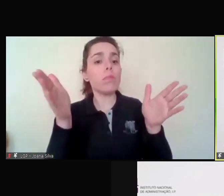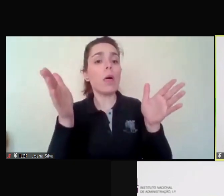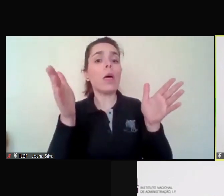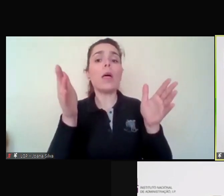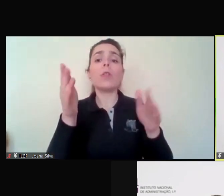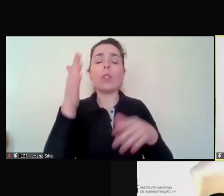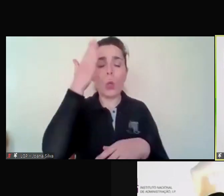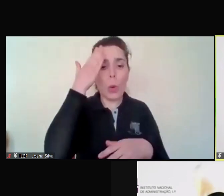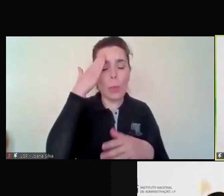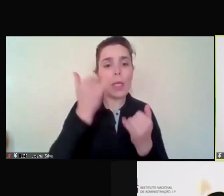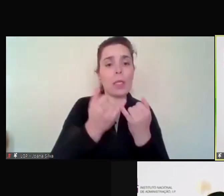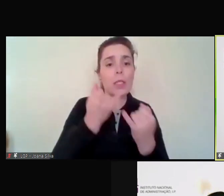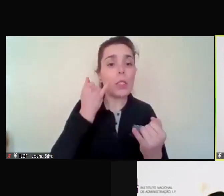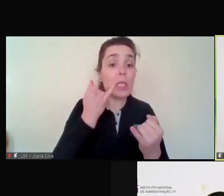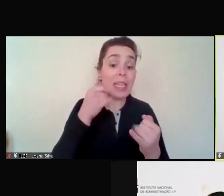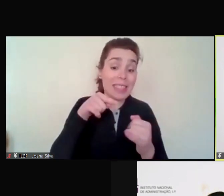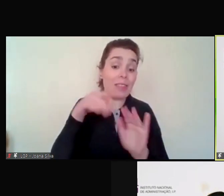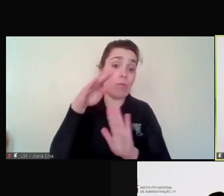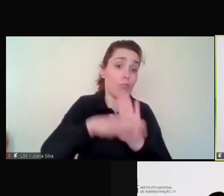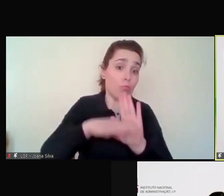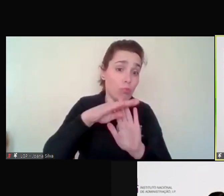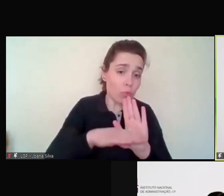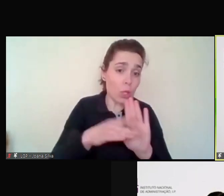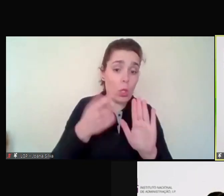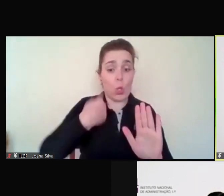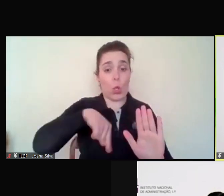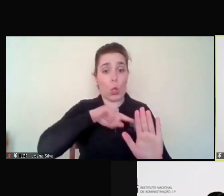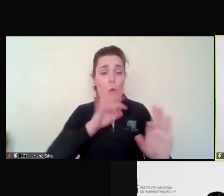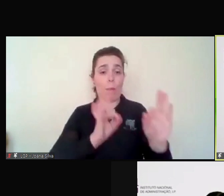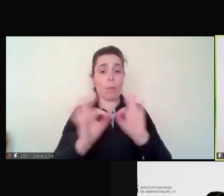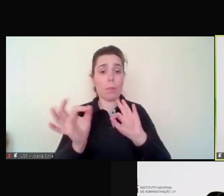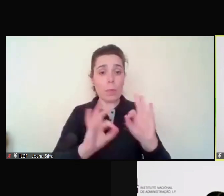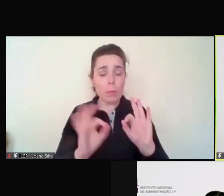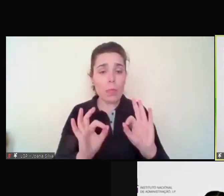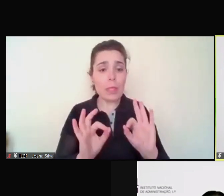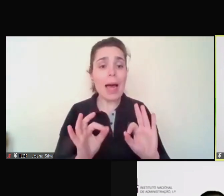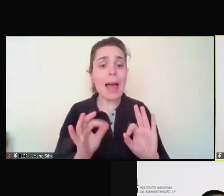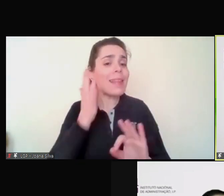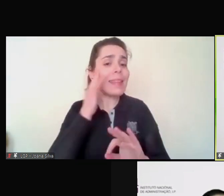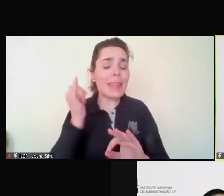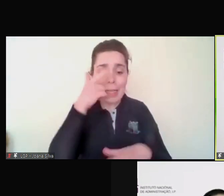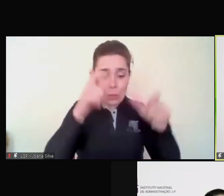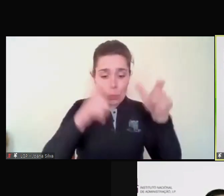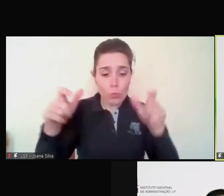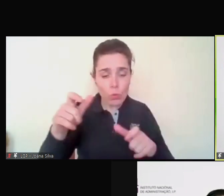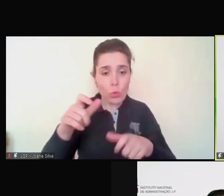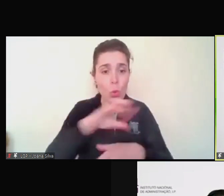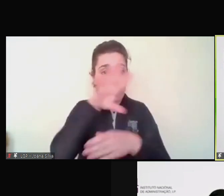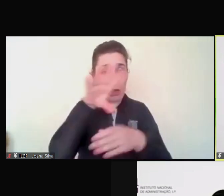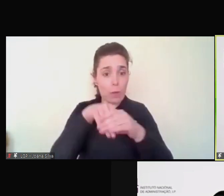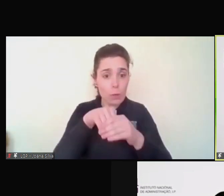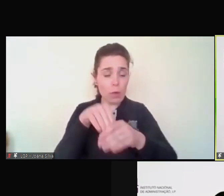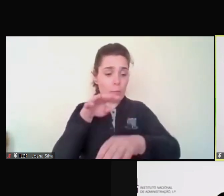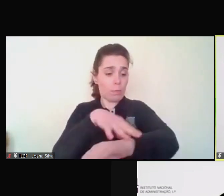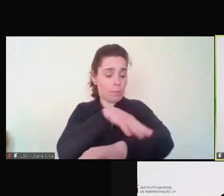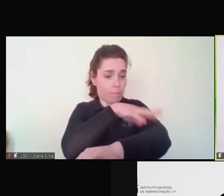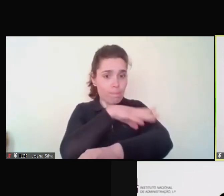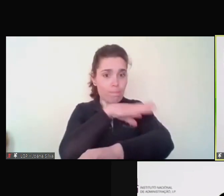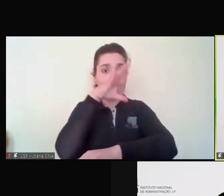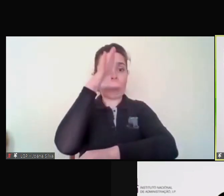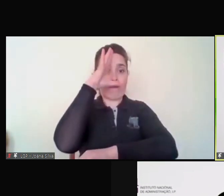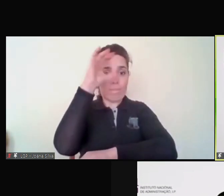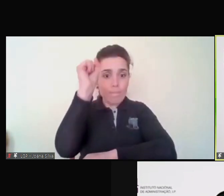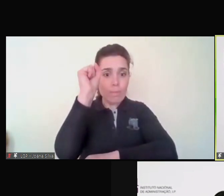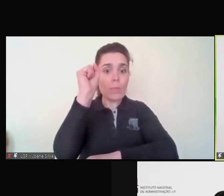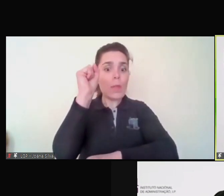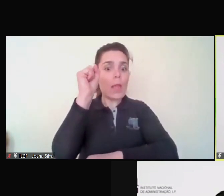processo através do qual pretendemos conciliar as necessidades da administração com uma oferta formativa que de facto lhe